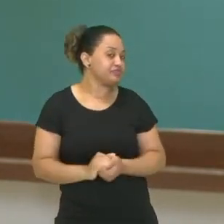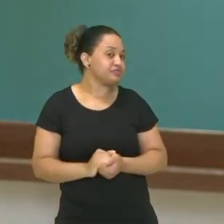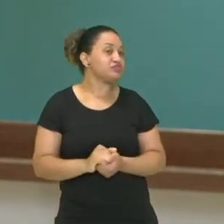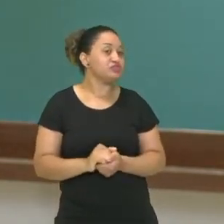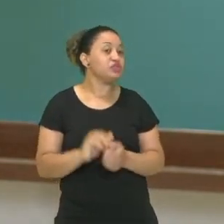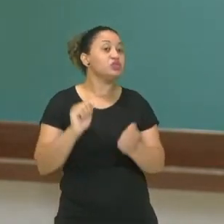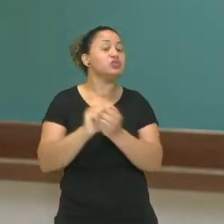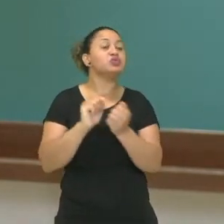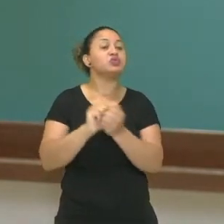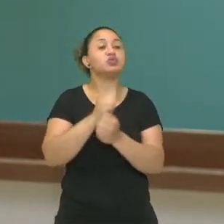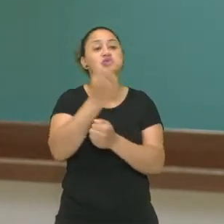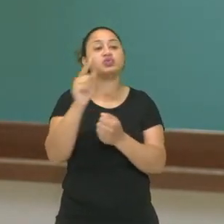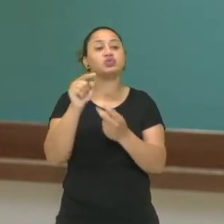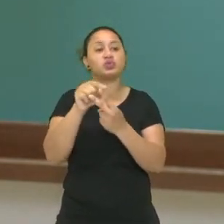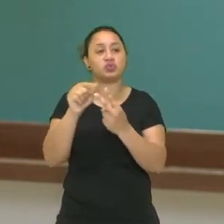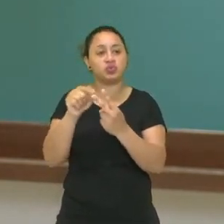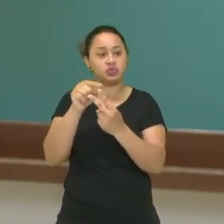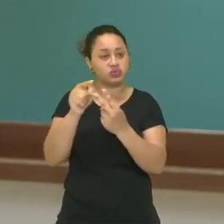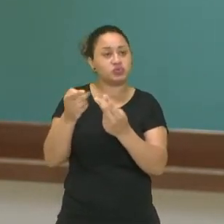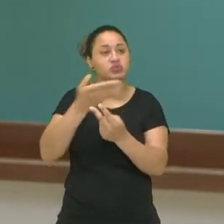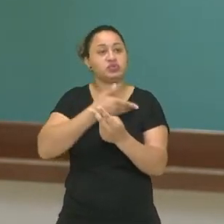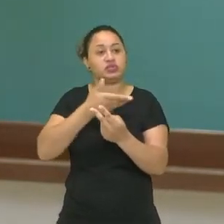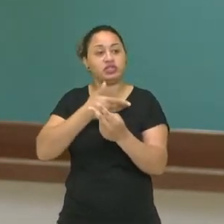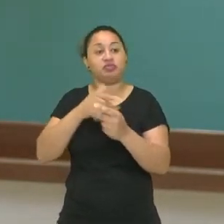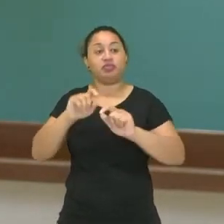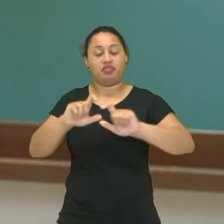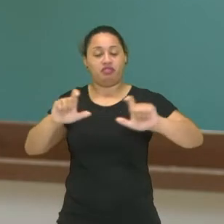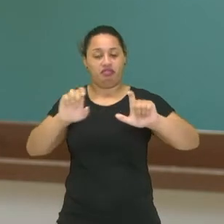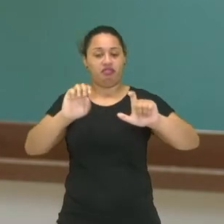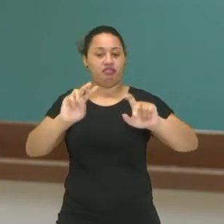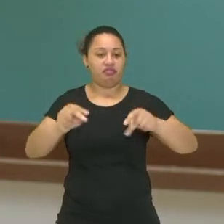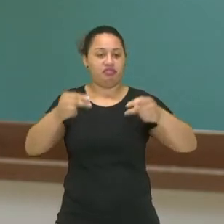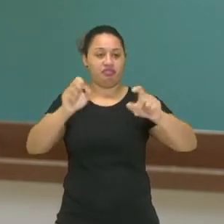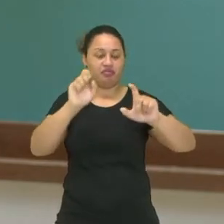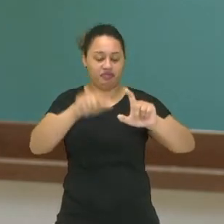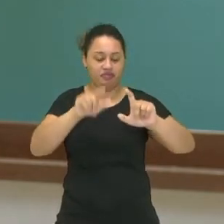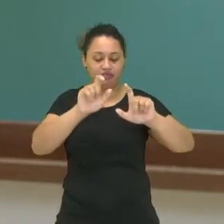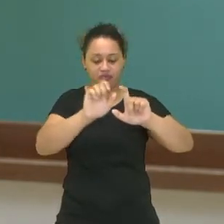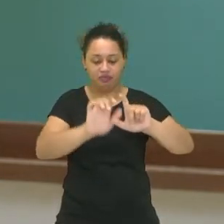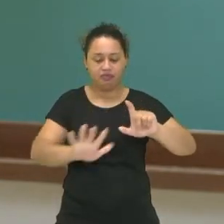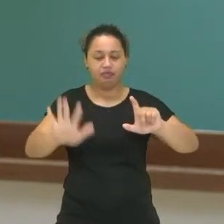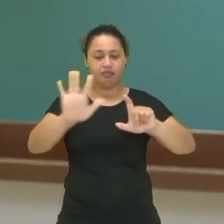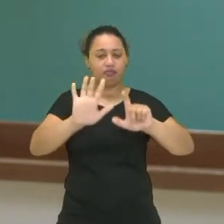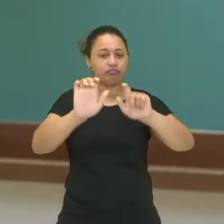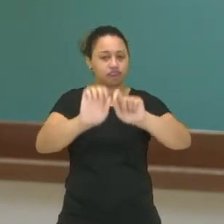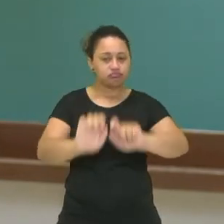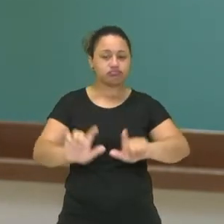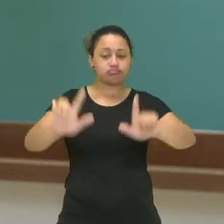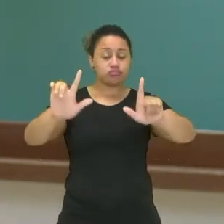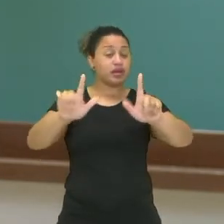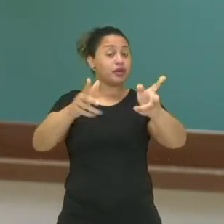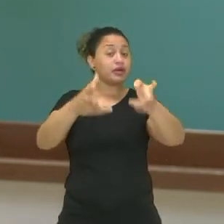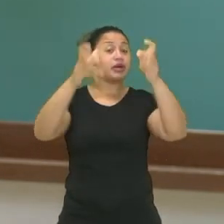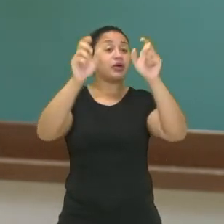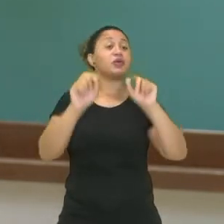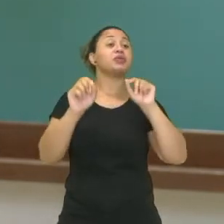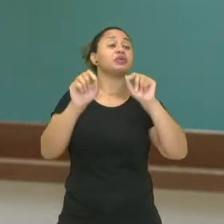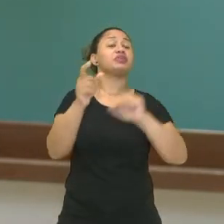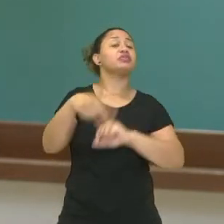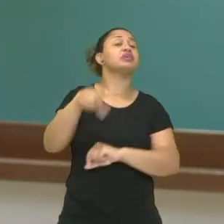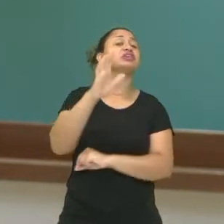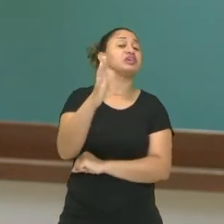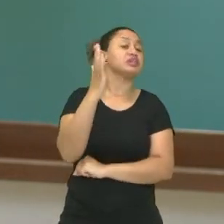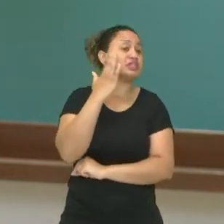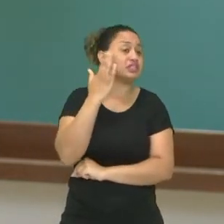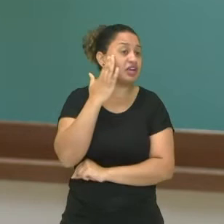colegas, abram o link aqui que eu coloquei, clicando na imagem e descubram o que vocês já sabem.